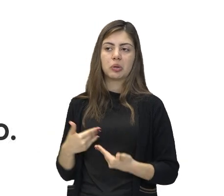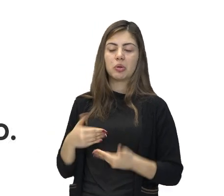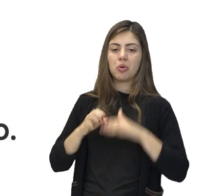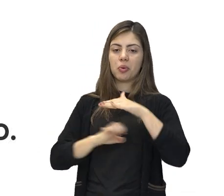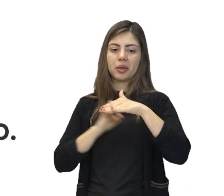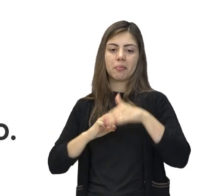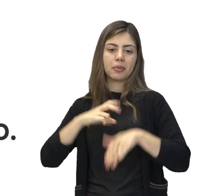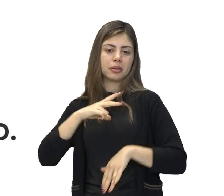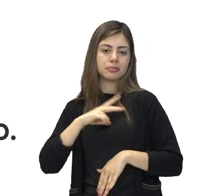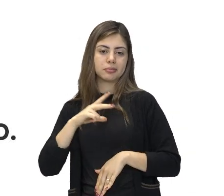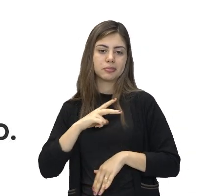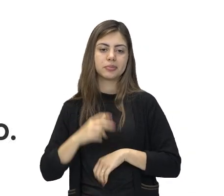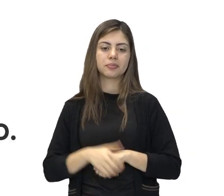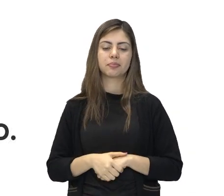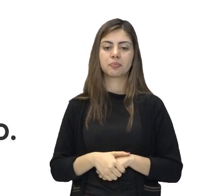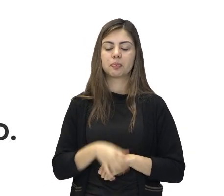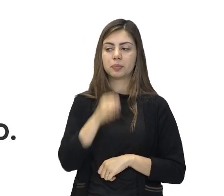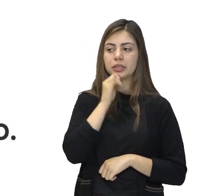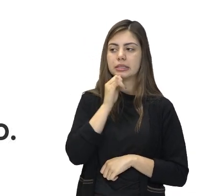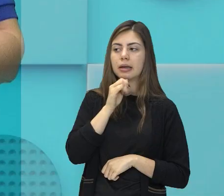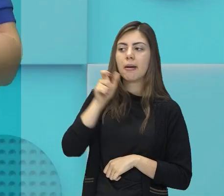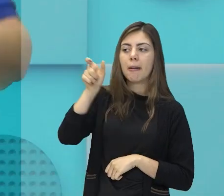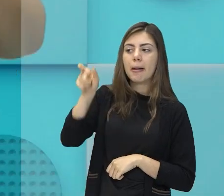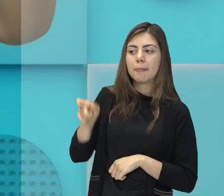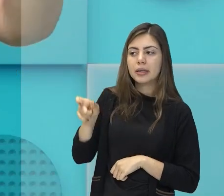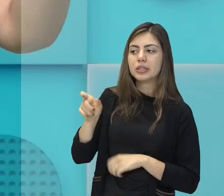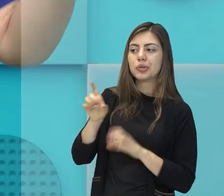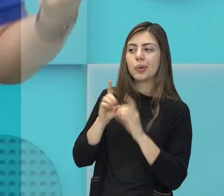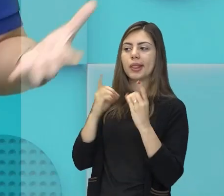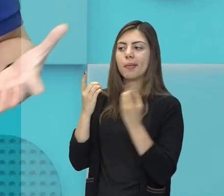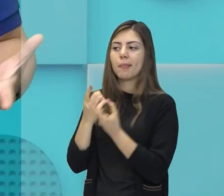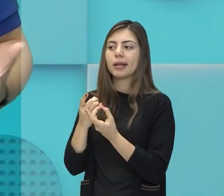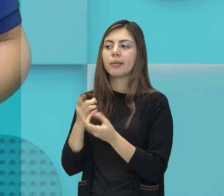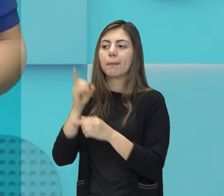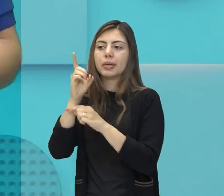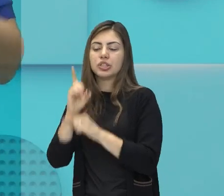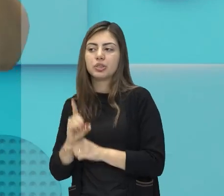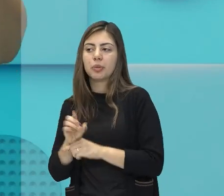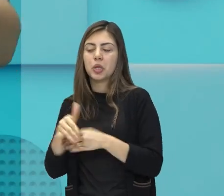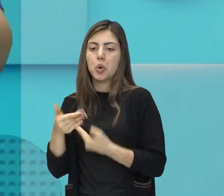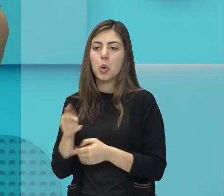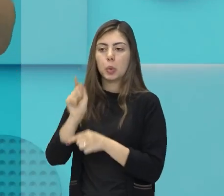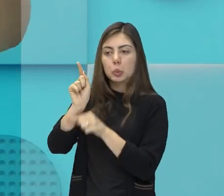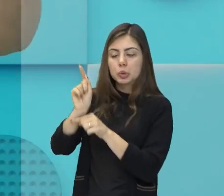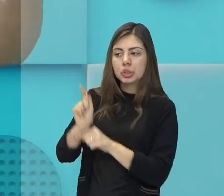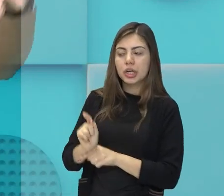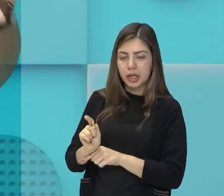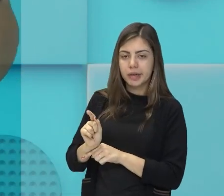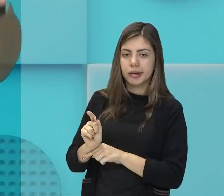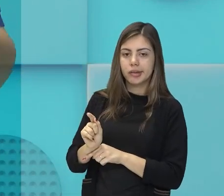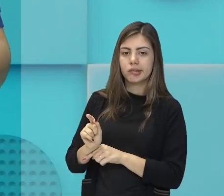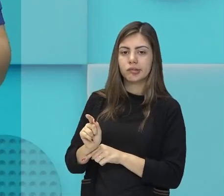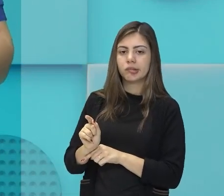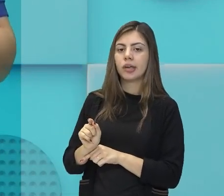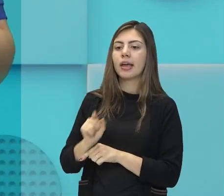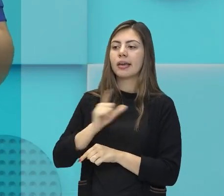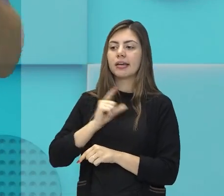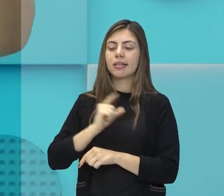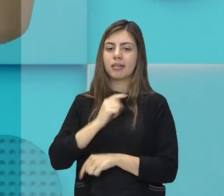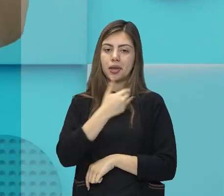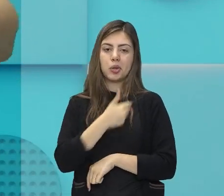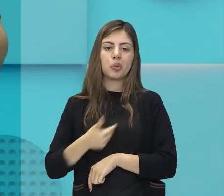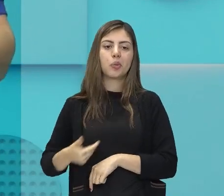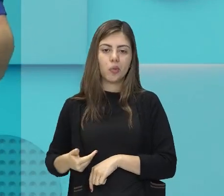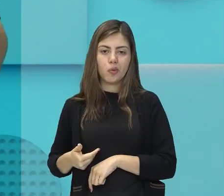Então, quem de repente é o diretor de um departamento ou que é gerente de alguma questão pública